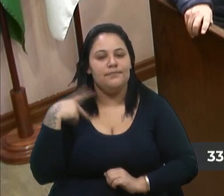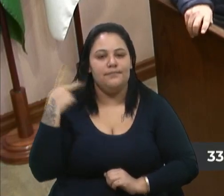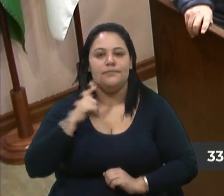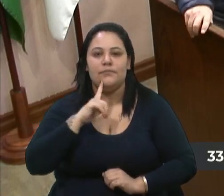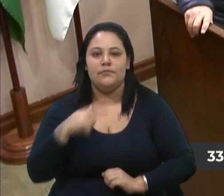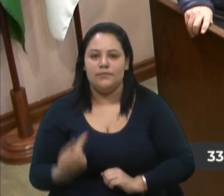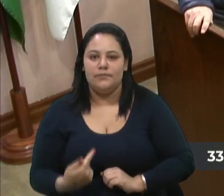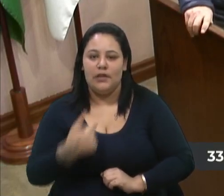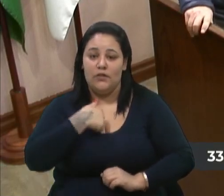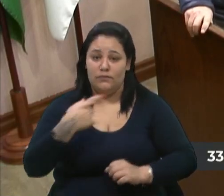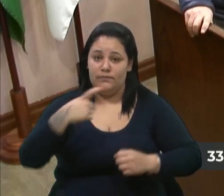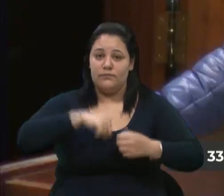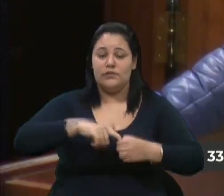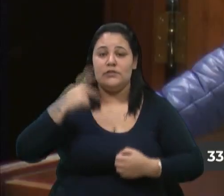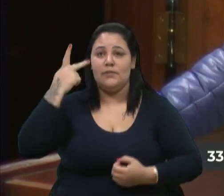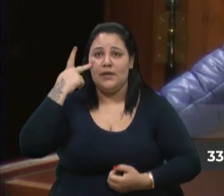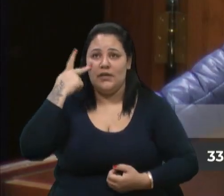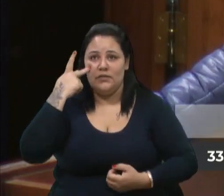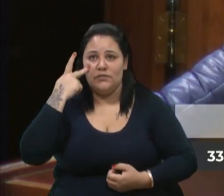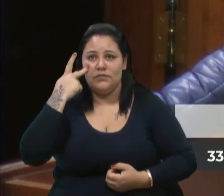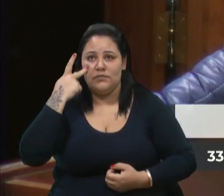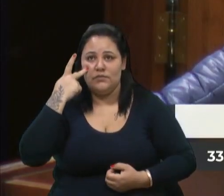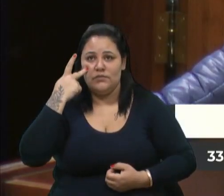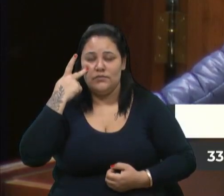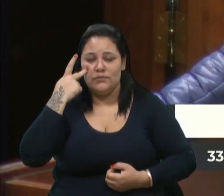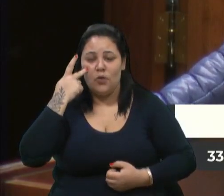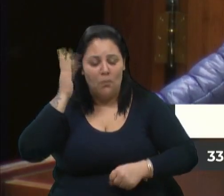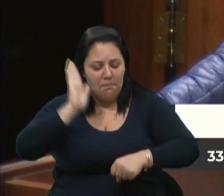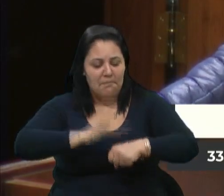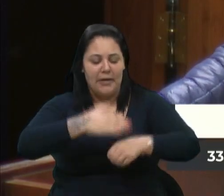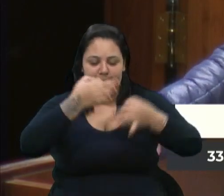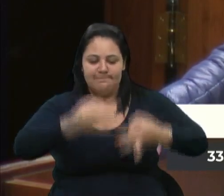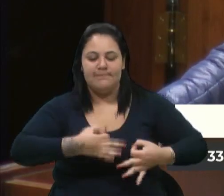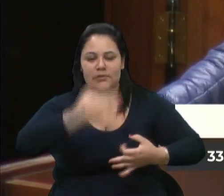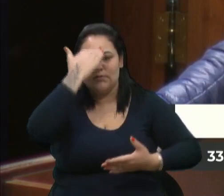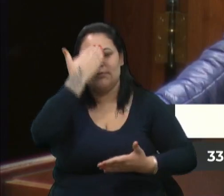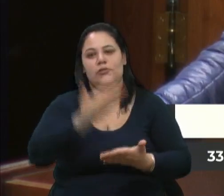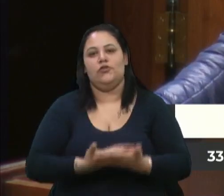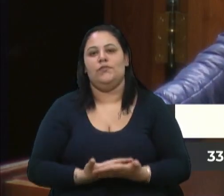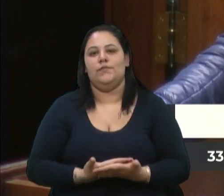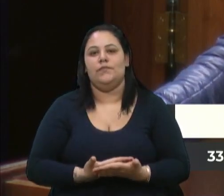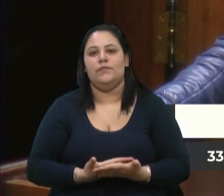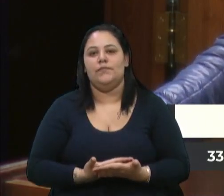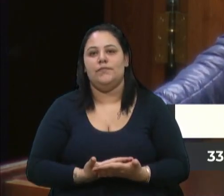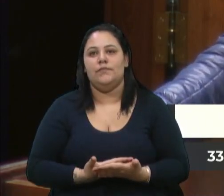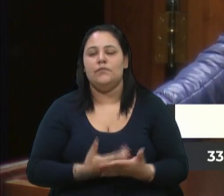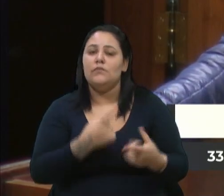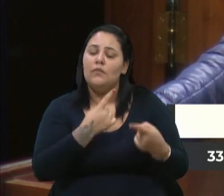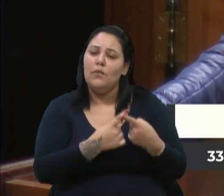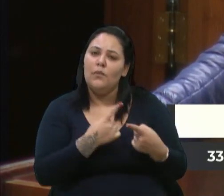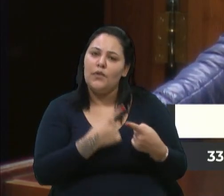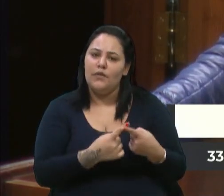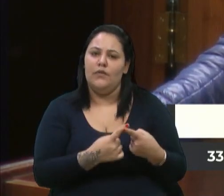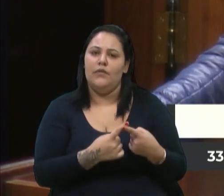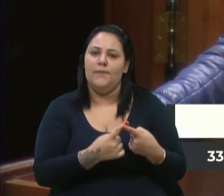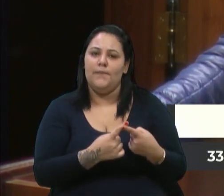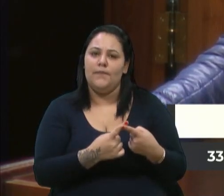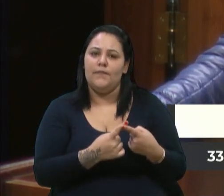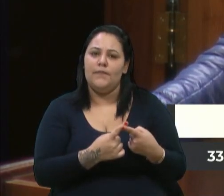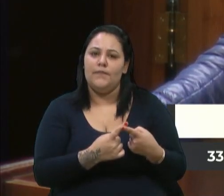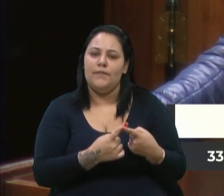eu voltei de São Paulo ainda mais convicto daquilo que eu acredito. Porque eles estão